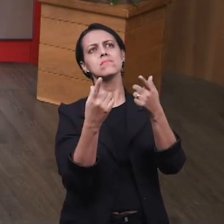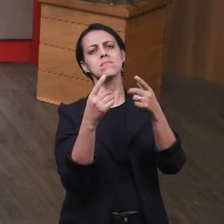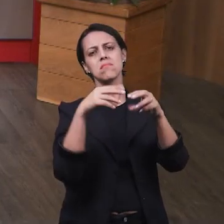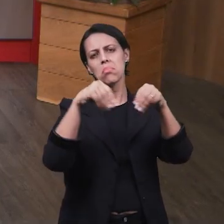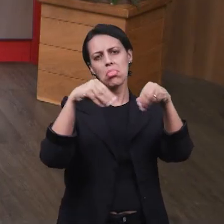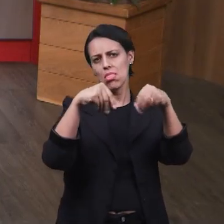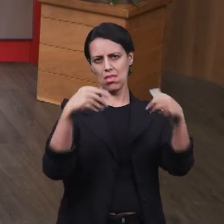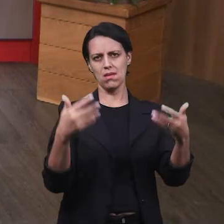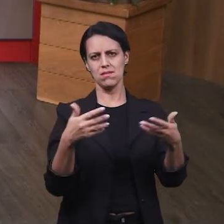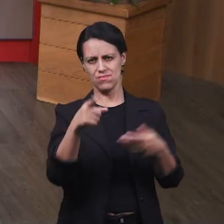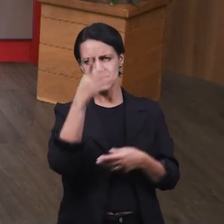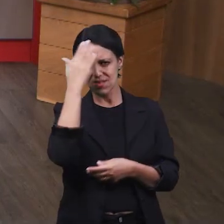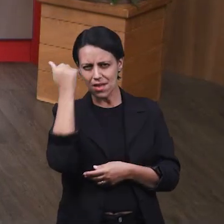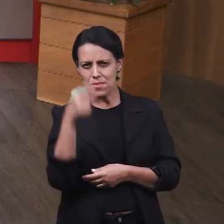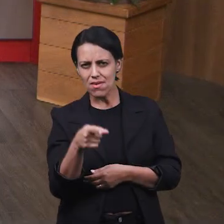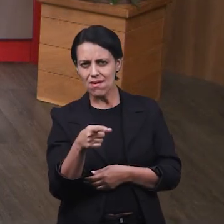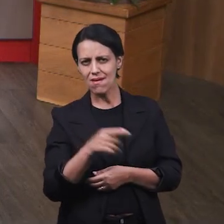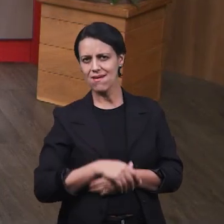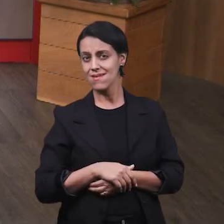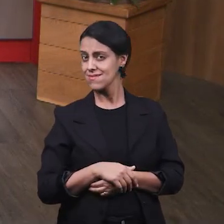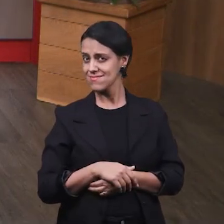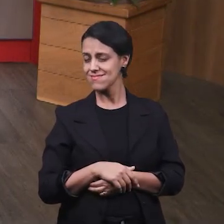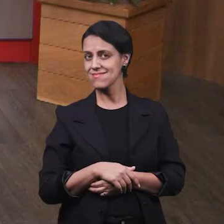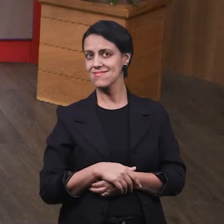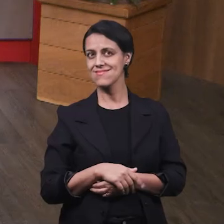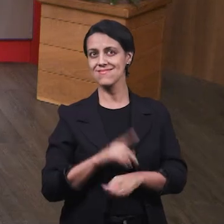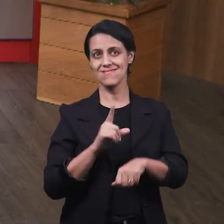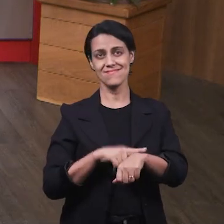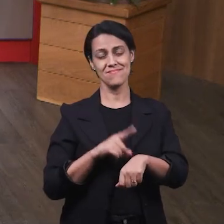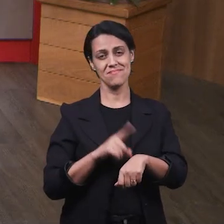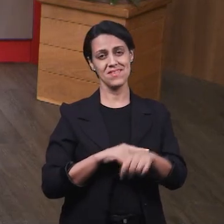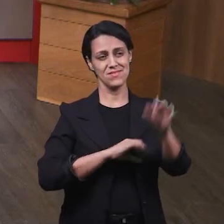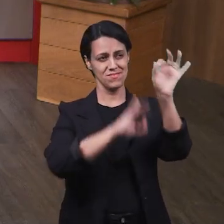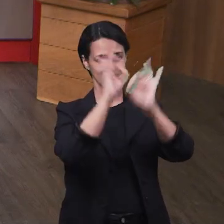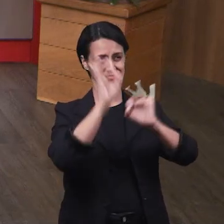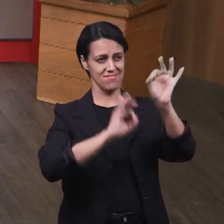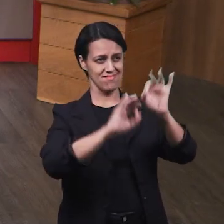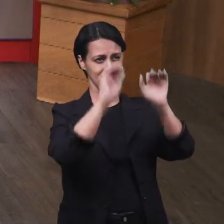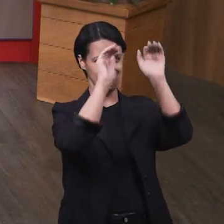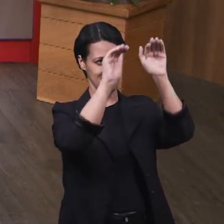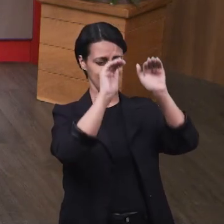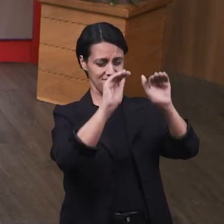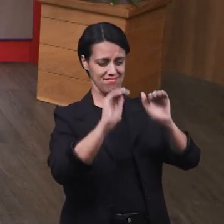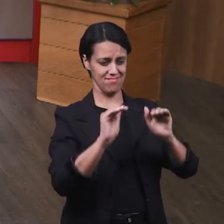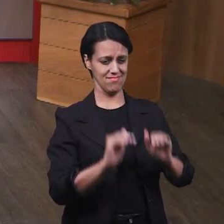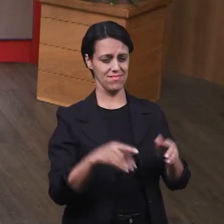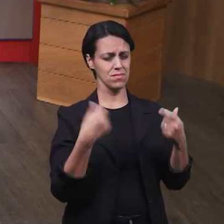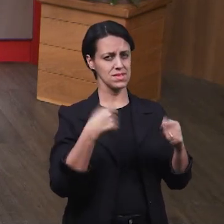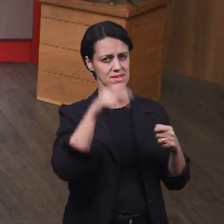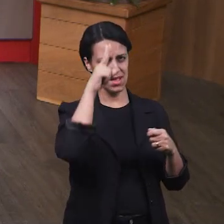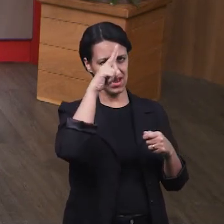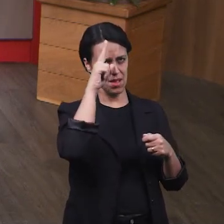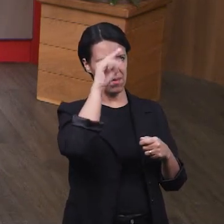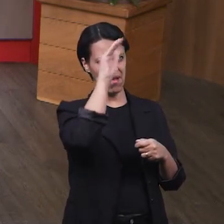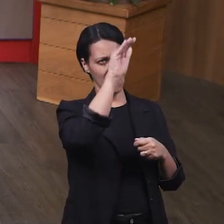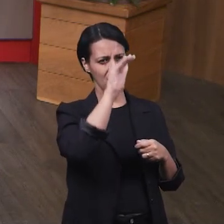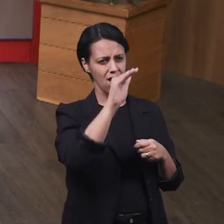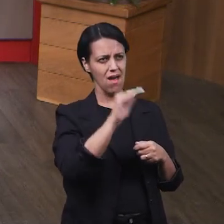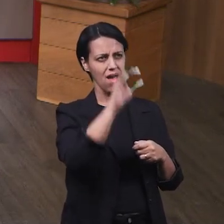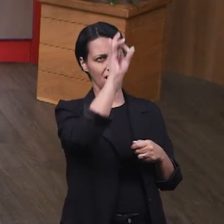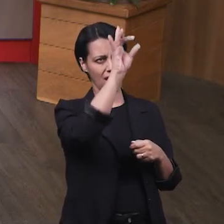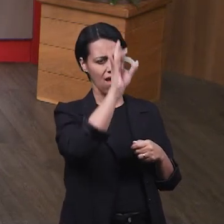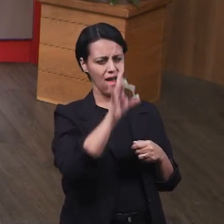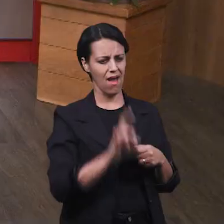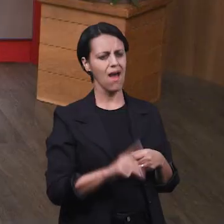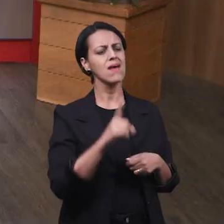E aí, você sabia dessa? Na hora de organizar, lembre-se que cada compartimento da geladeira tem uma